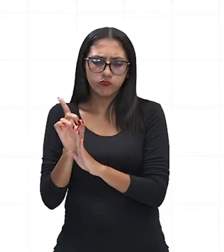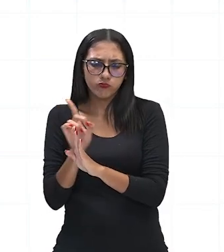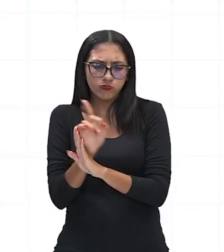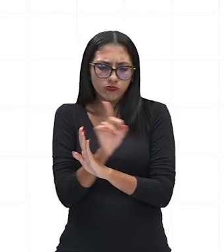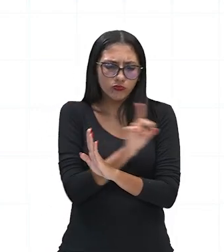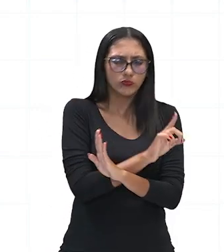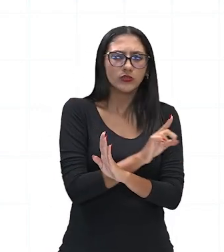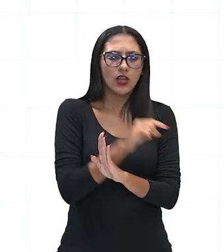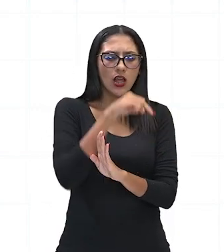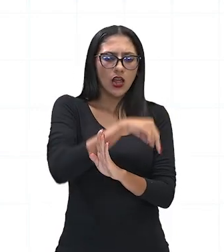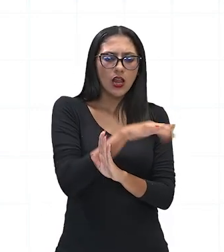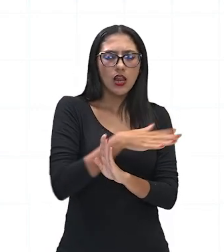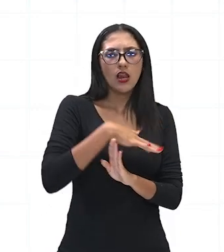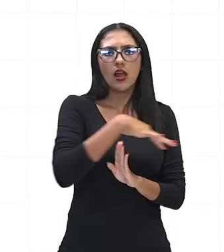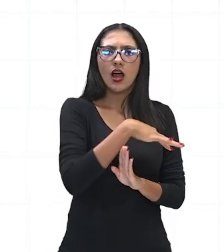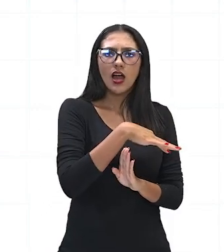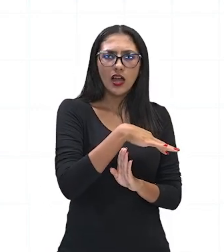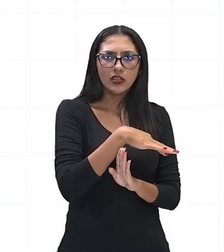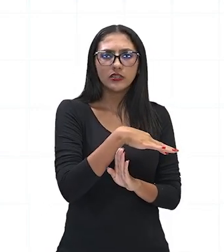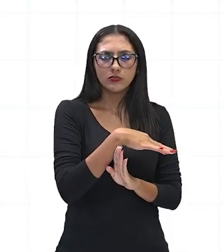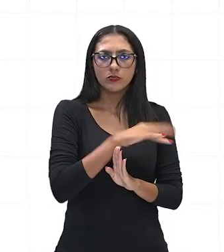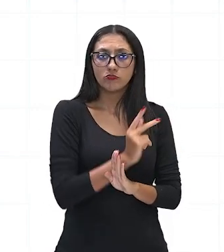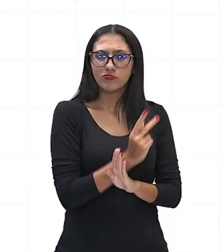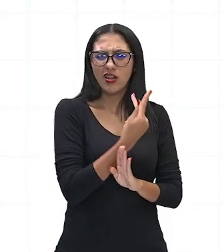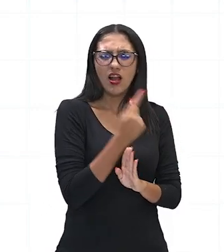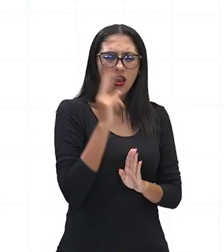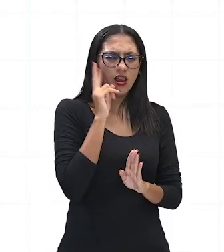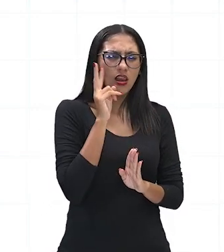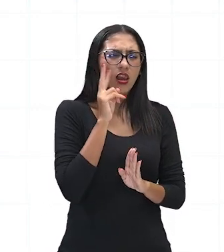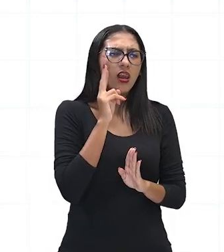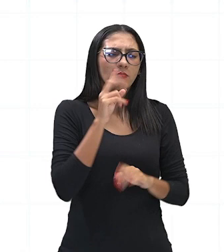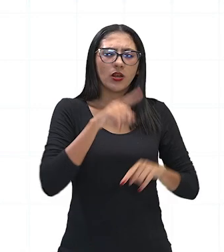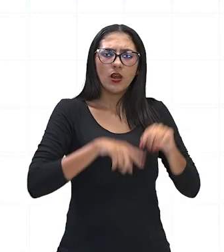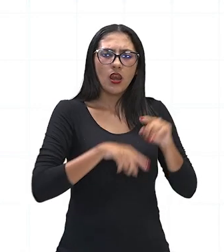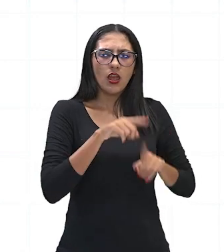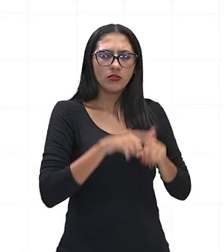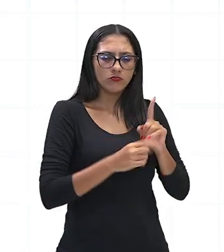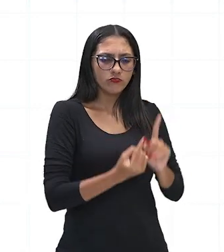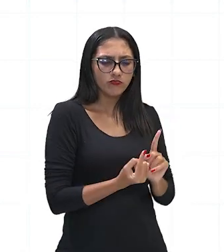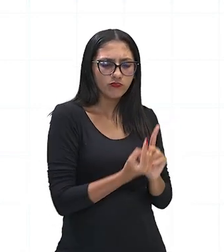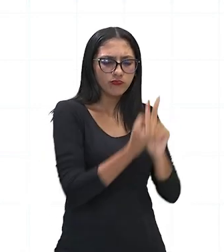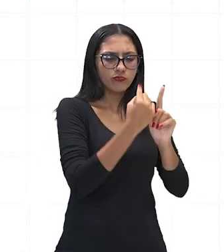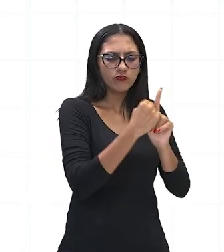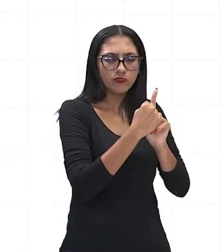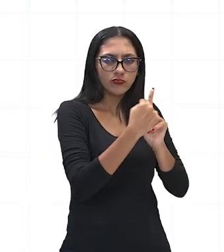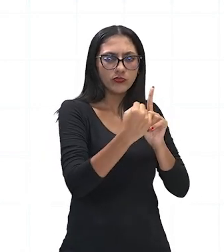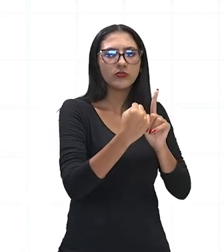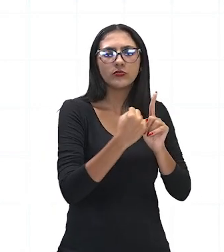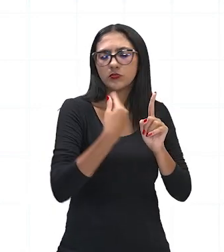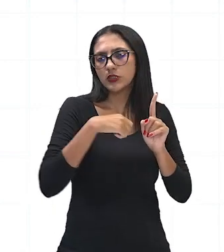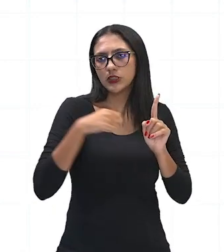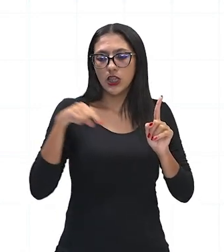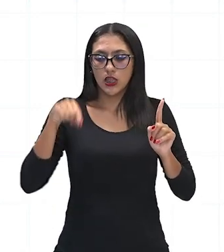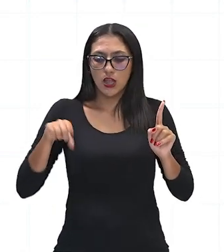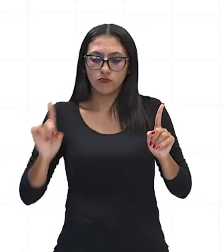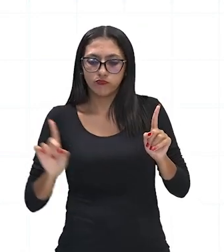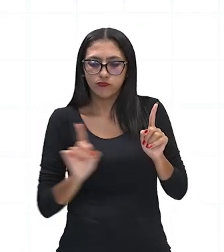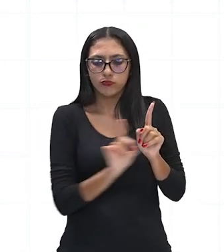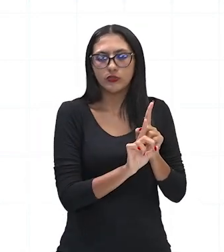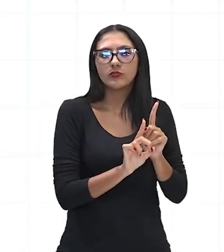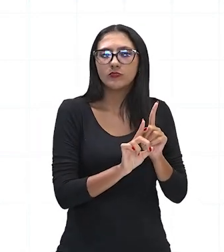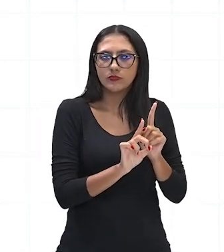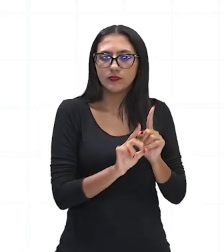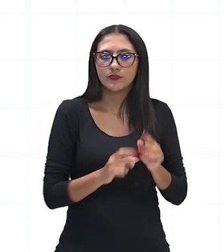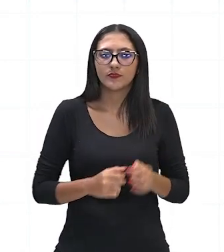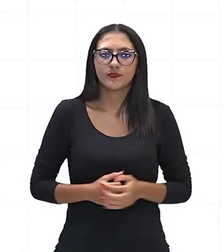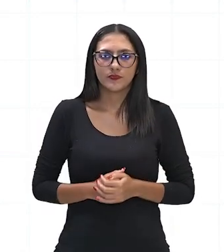objetivo é levar essa bola até essa linha de gol do rival o máximo de vezes possível. E, mais uma vez, os passes com as mãos, eles